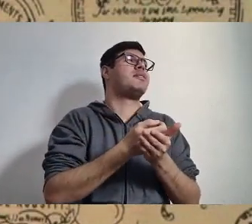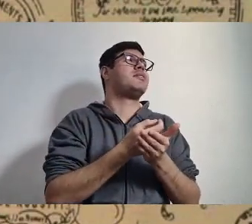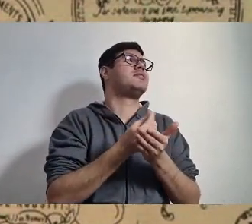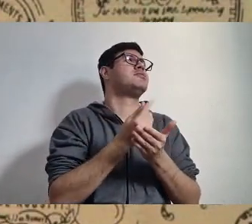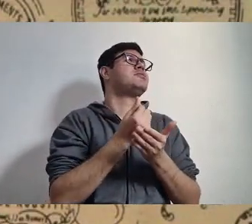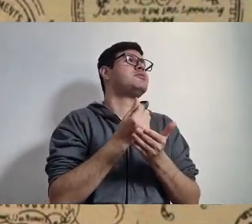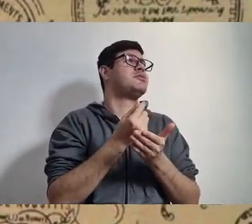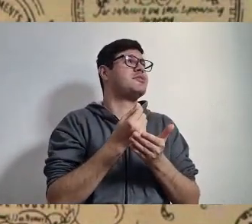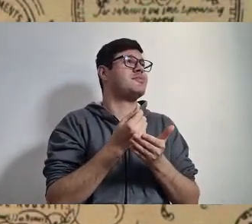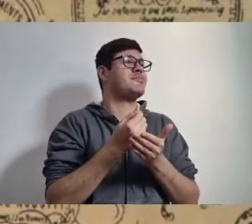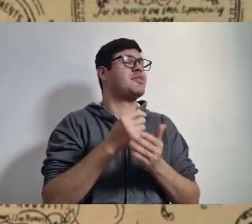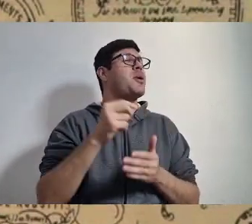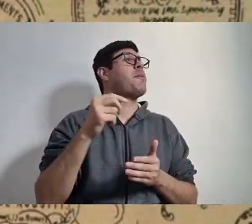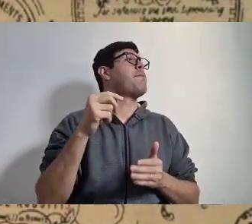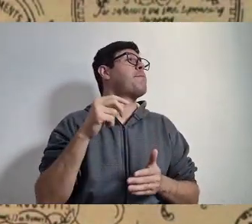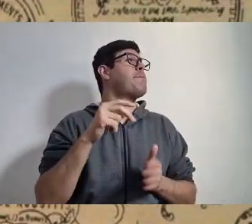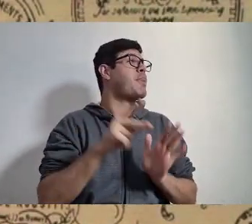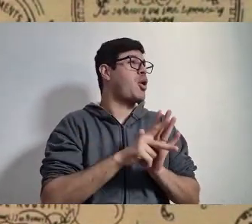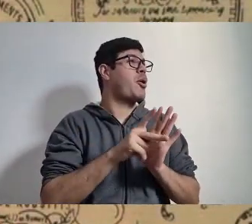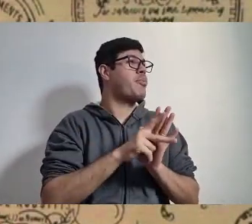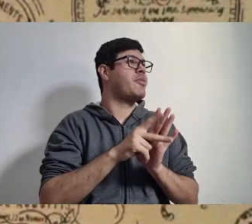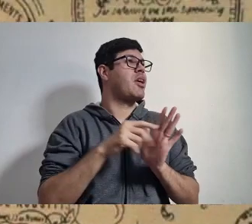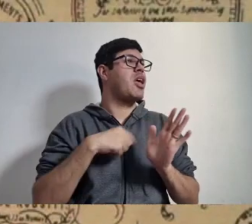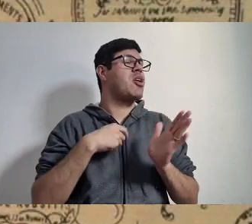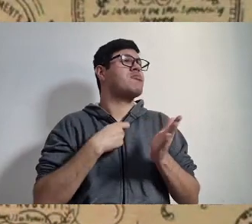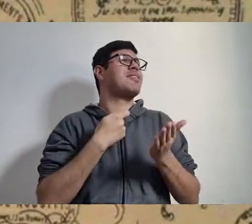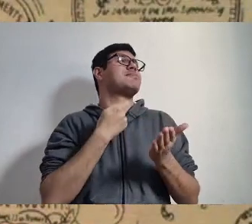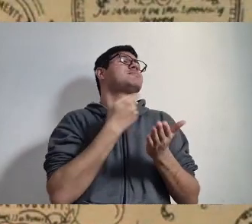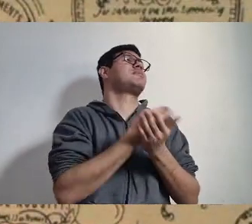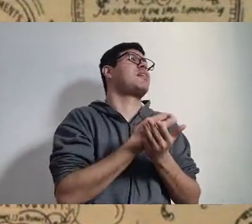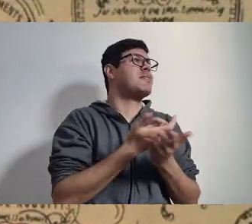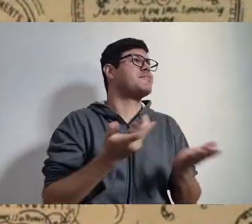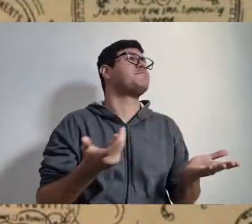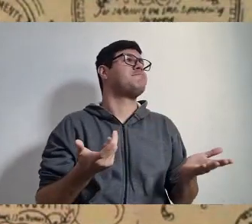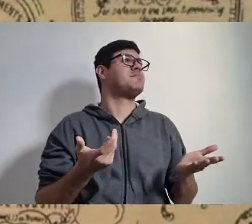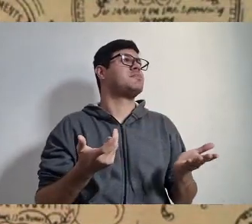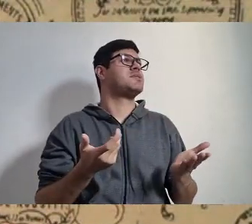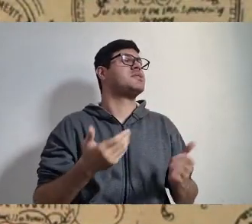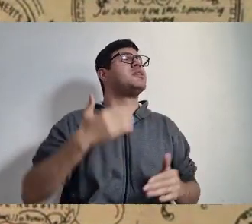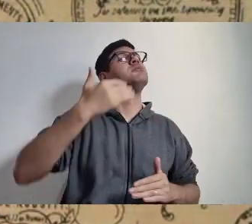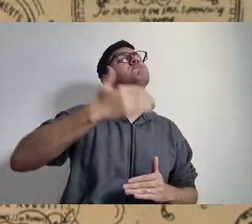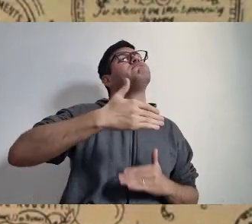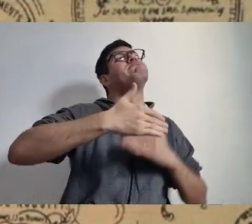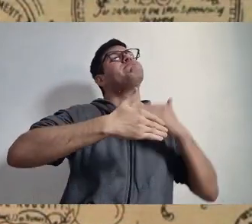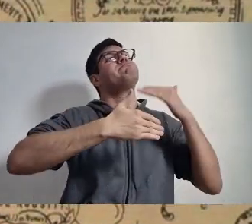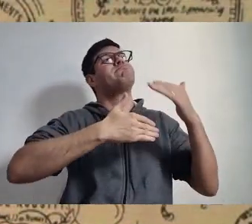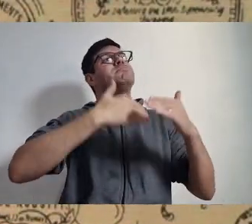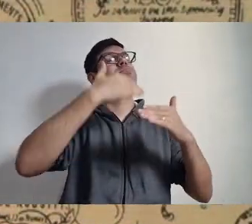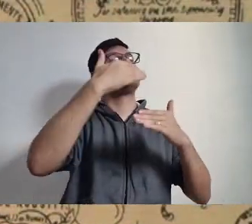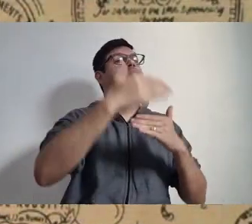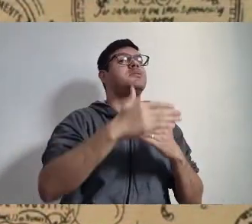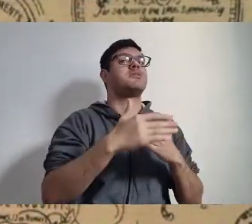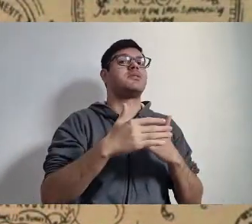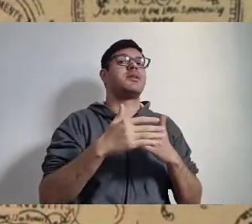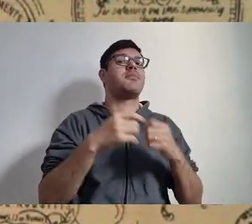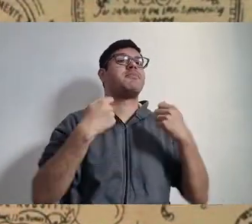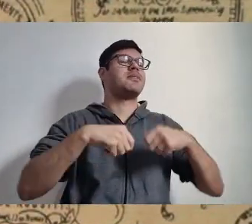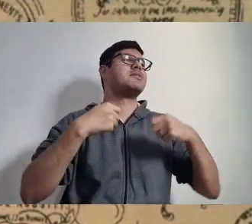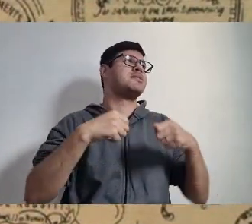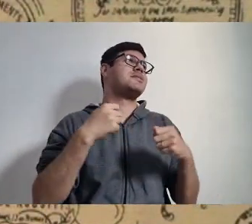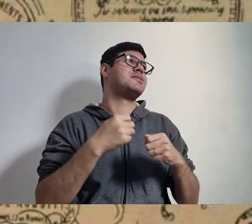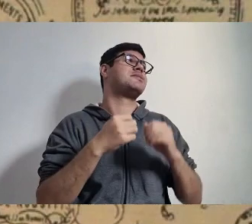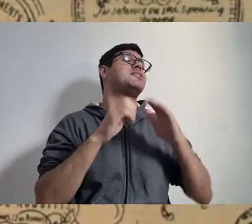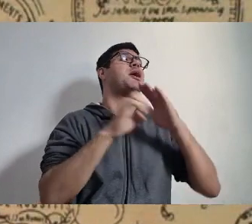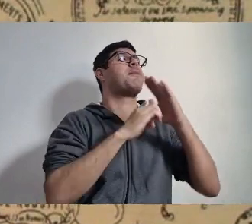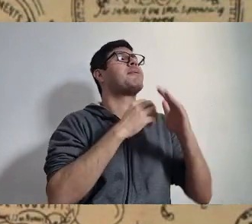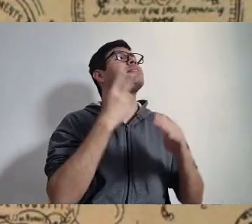da frota própria, o que você vai gastar com ela em tantos anos, compensou muito mais você fazer terceirizado, porque ali na